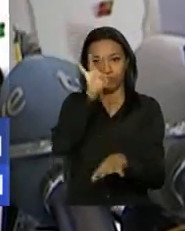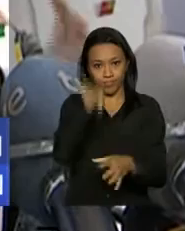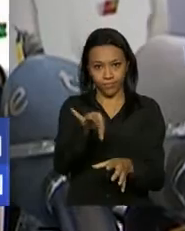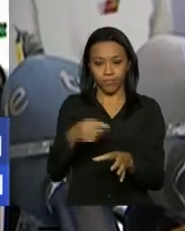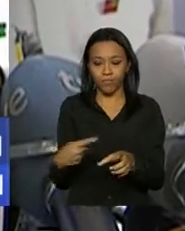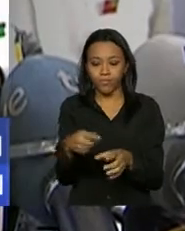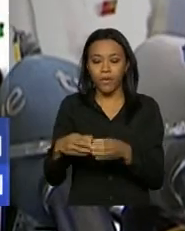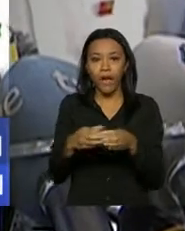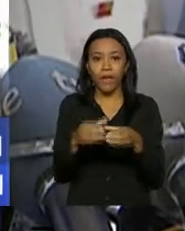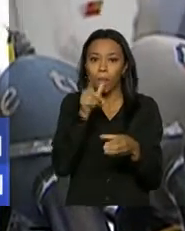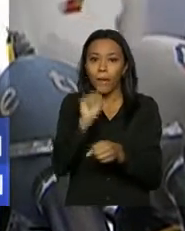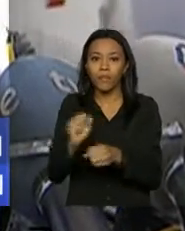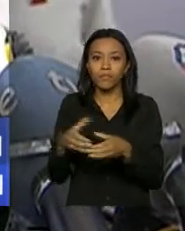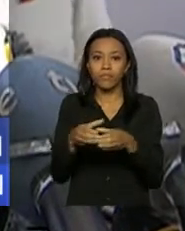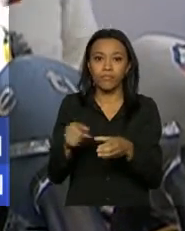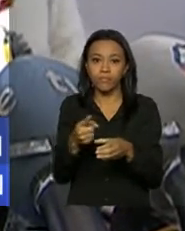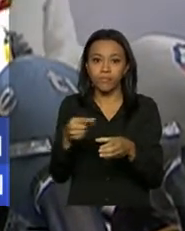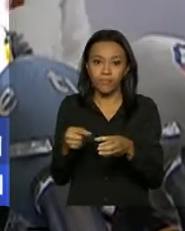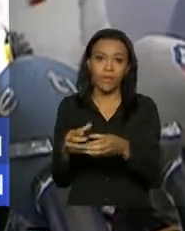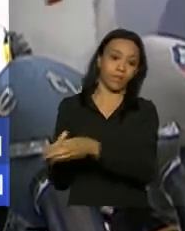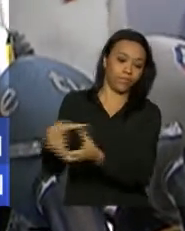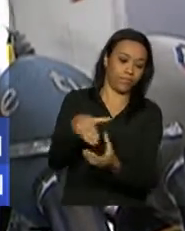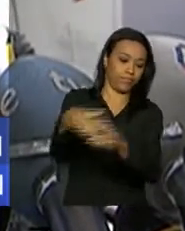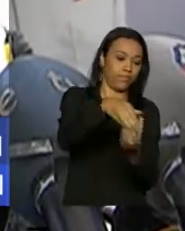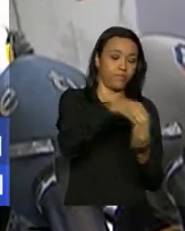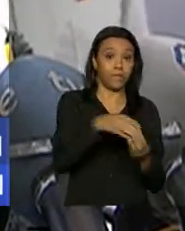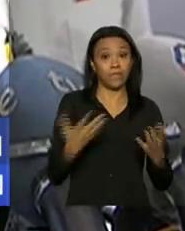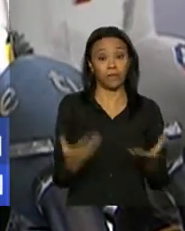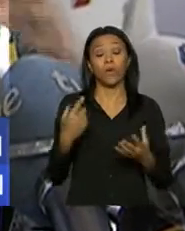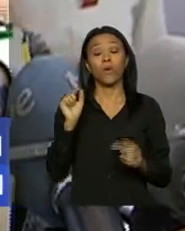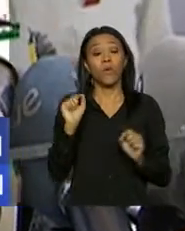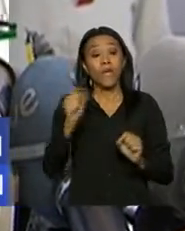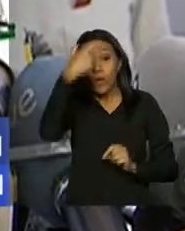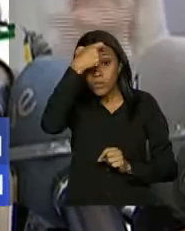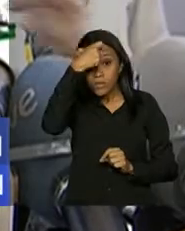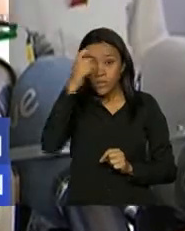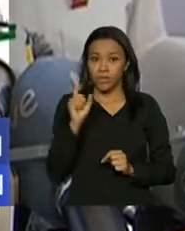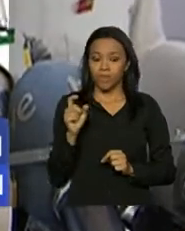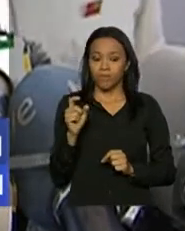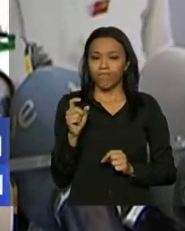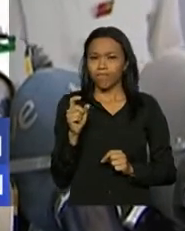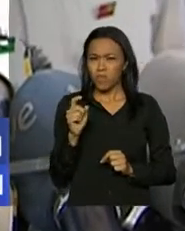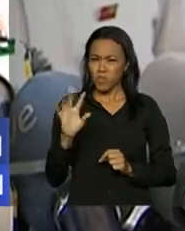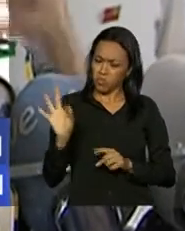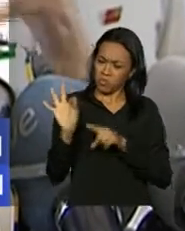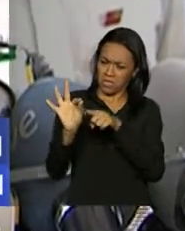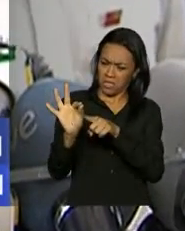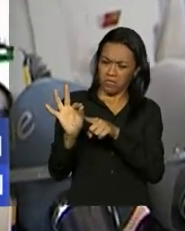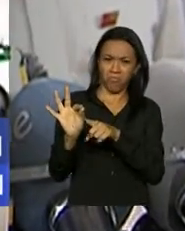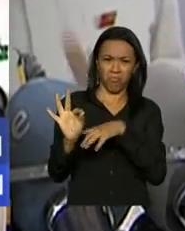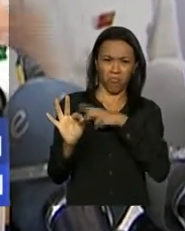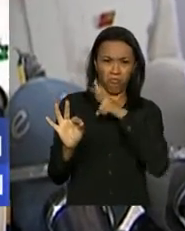da mobilização da população, na consciência de que um mosquito não é mais forte que